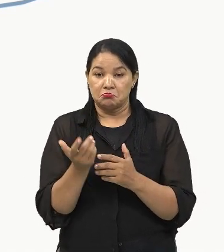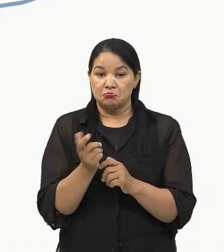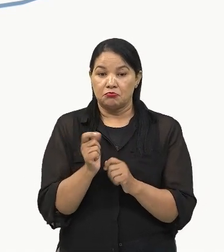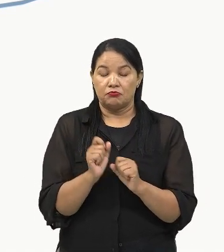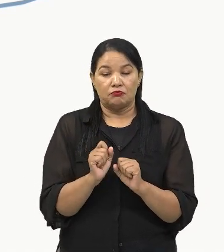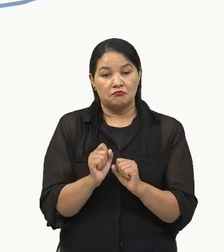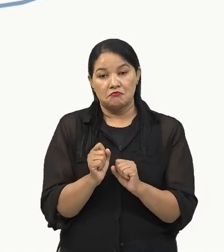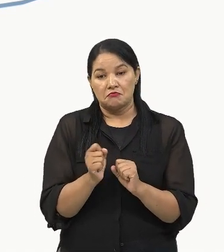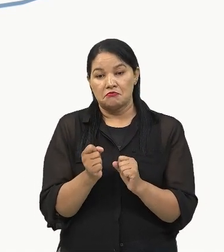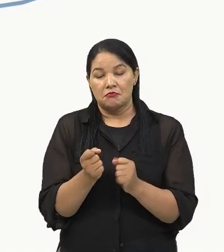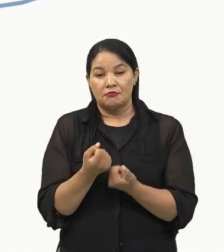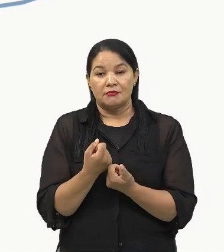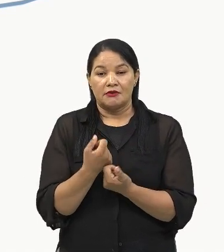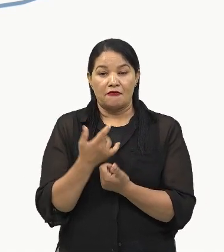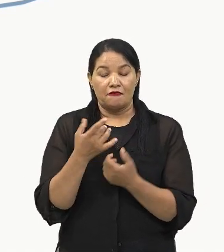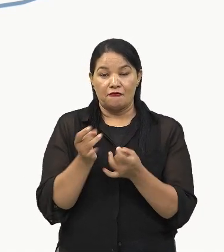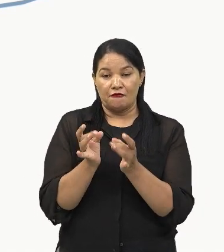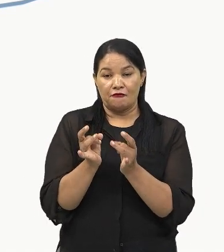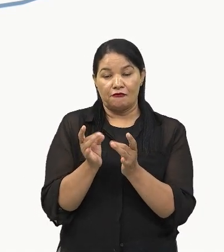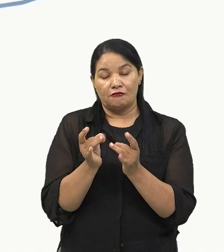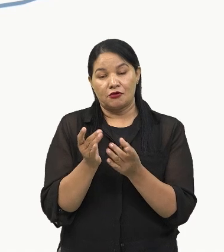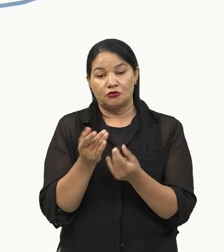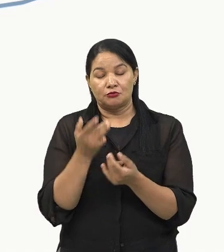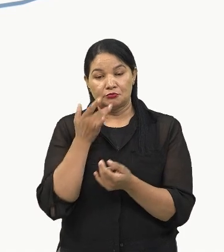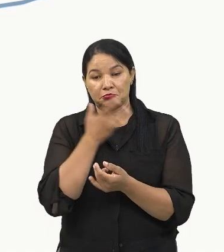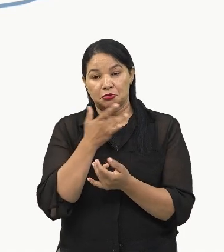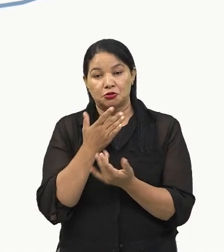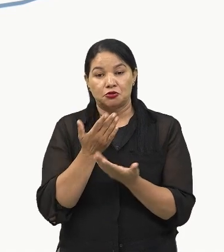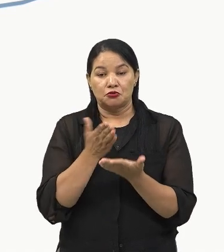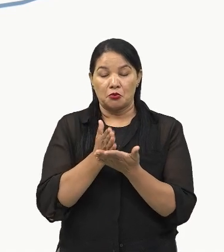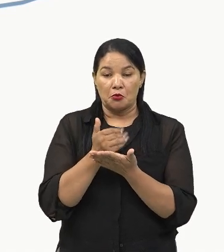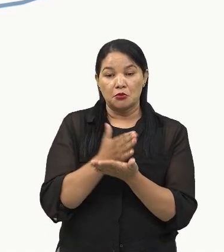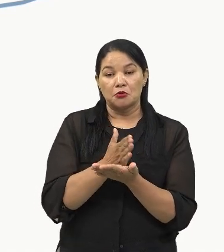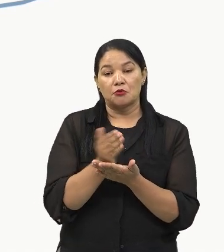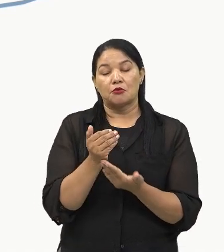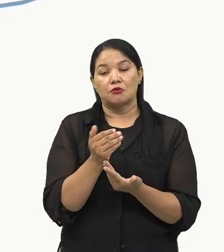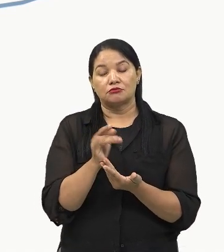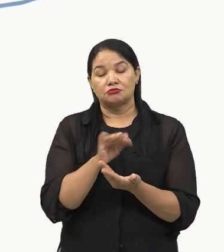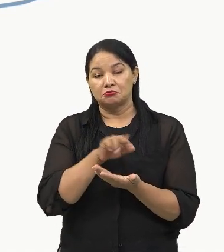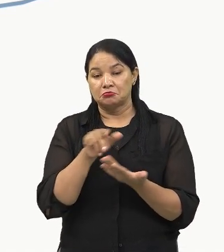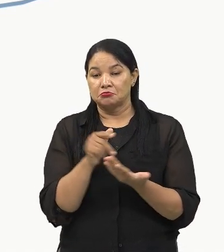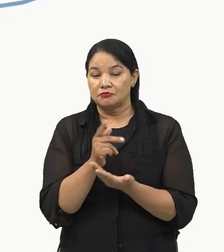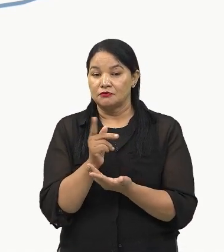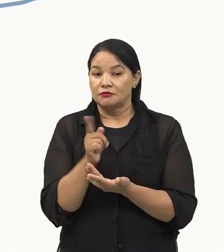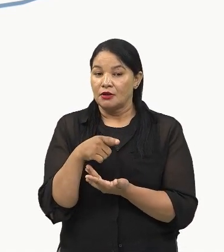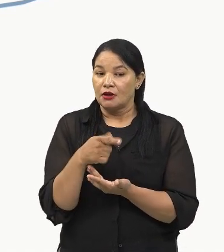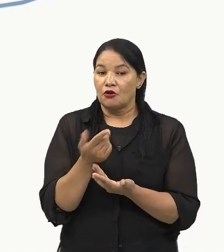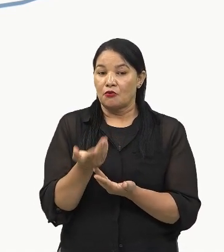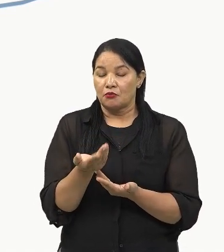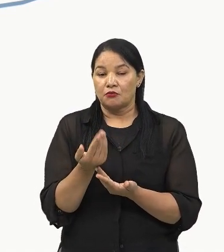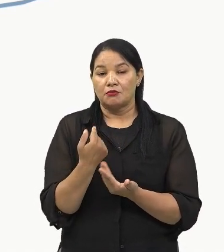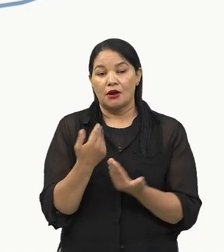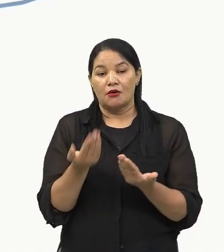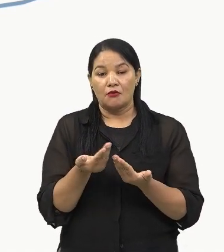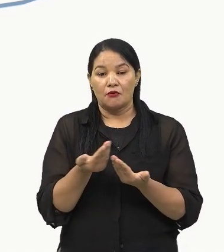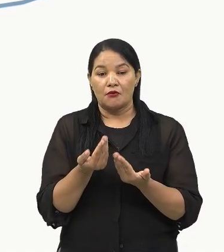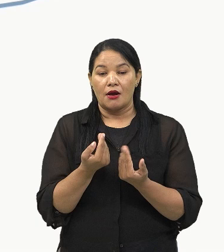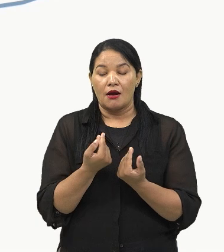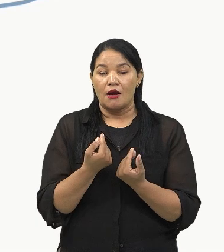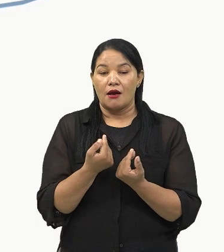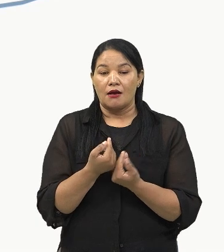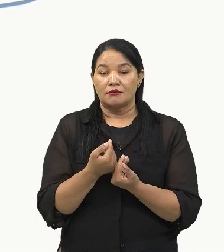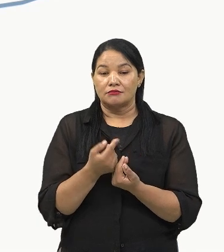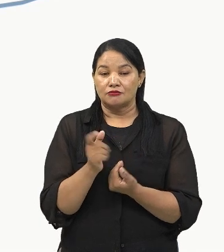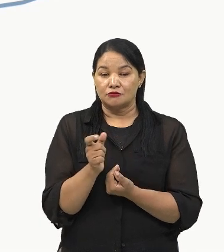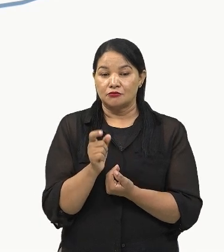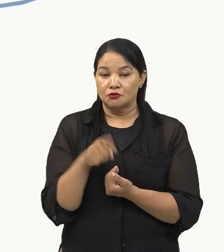essas coisas gostosas, né? Tortas de todo tipo, né? Então, vamos ver aqui se é. O caso aqui, disponer já